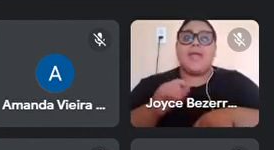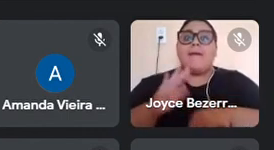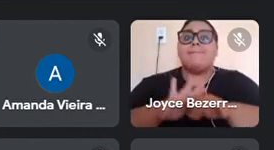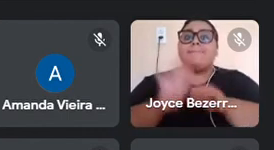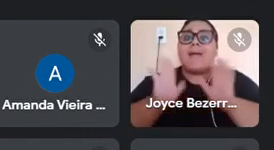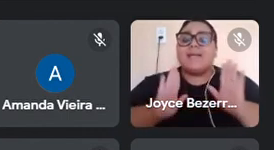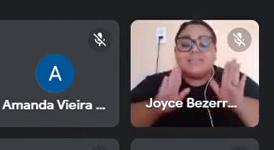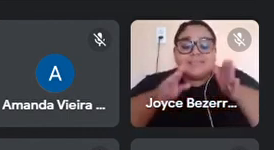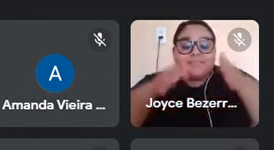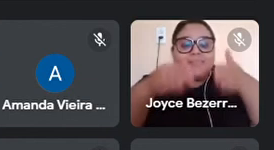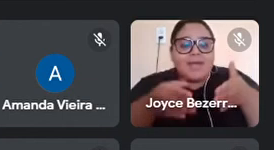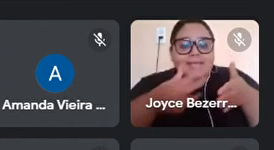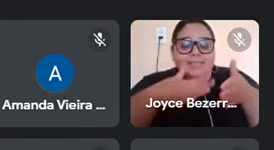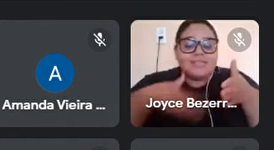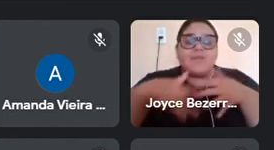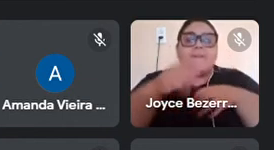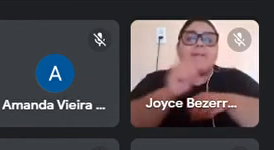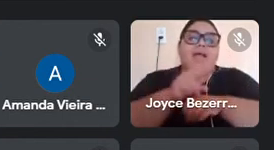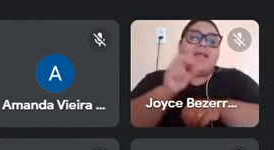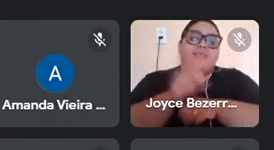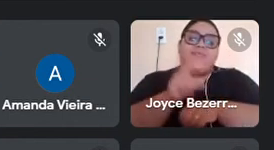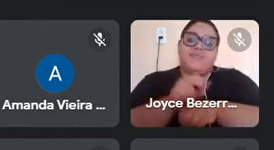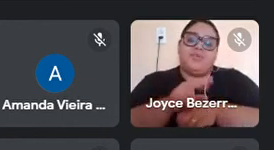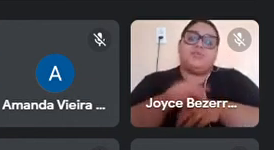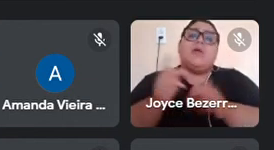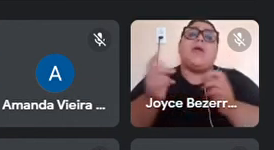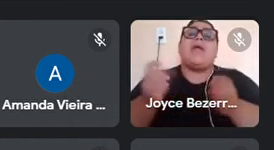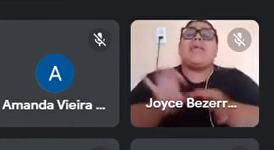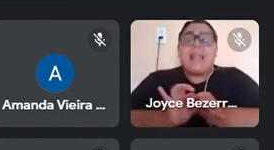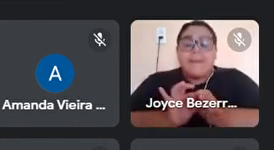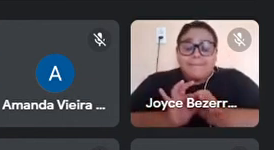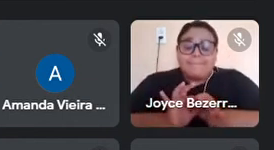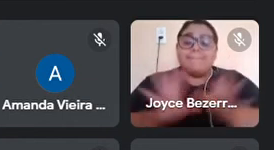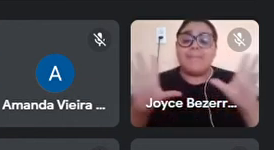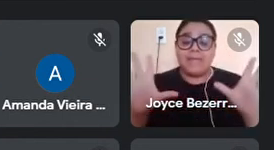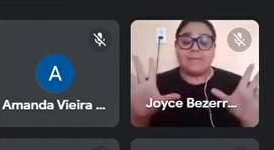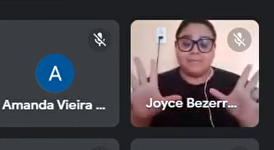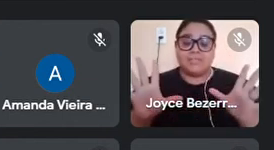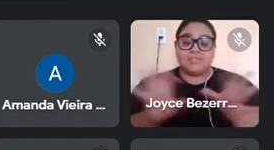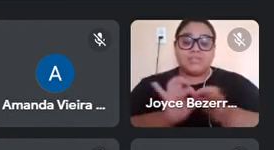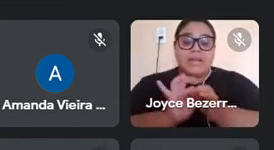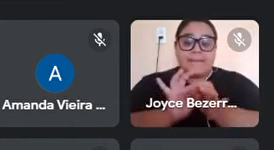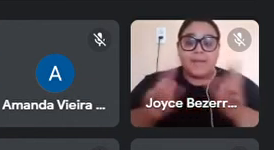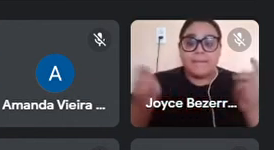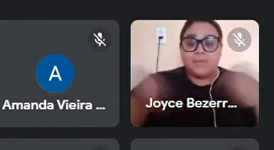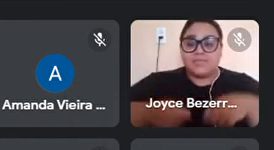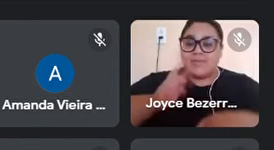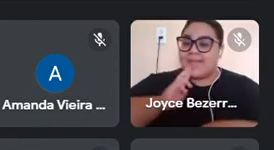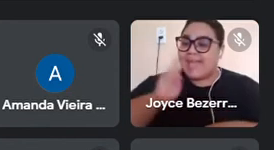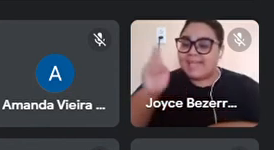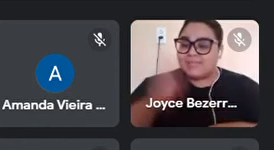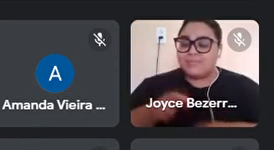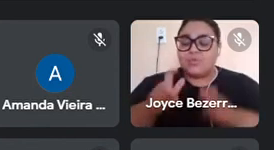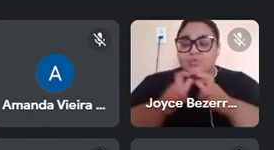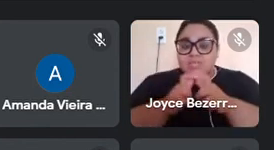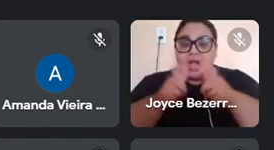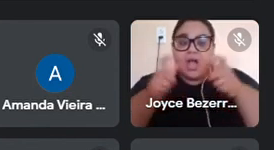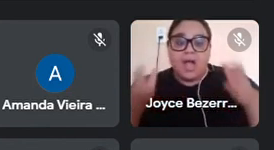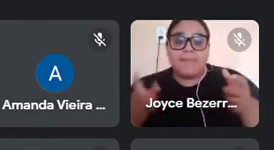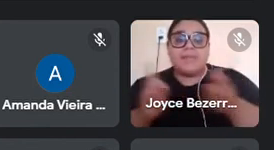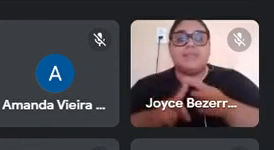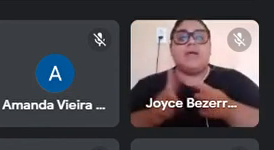específica para aquele vírus. Então, ele permite isso, ele permite que a resposta seja ampla e também